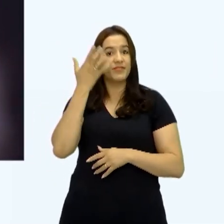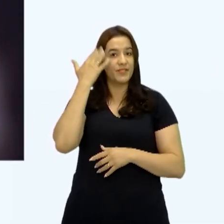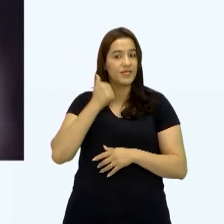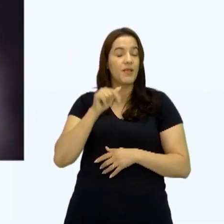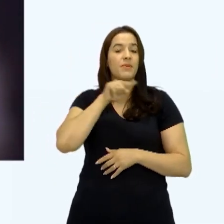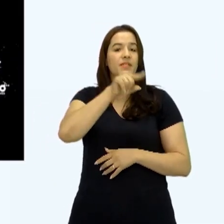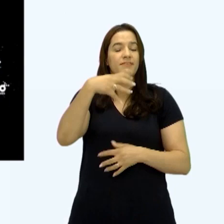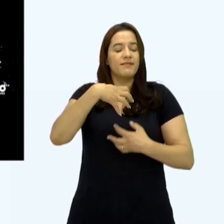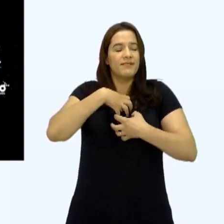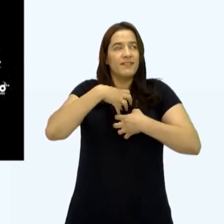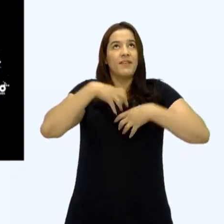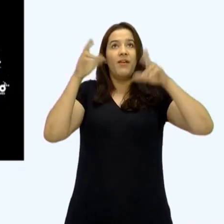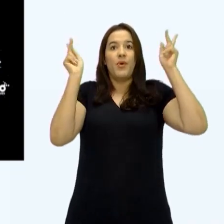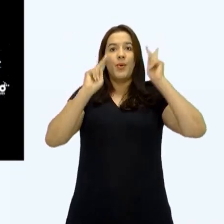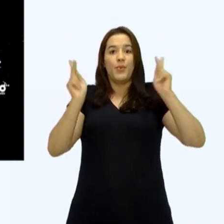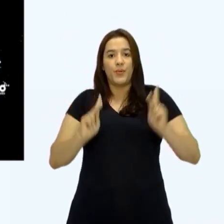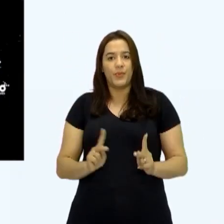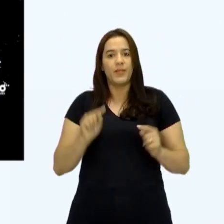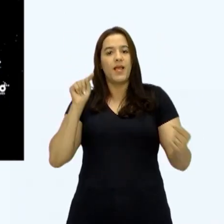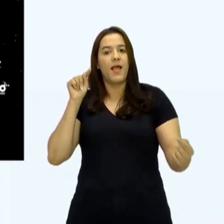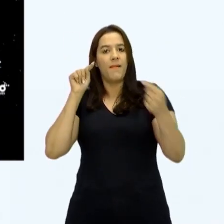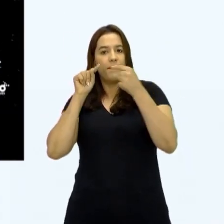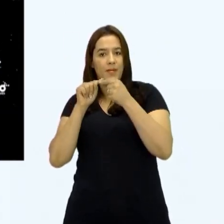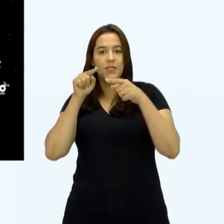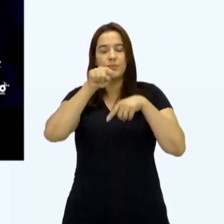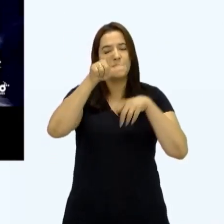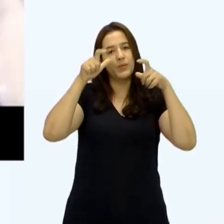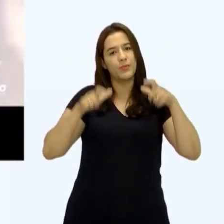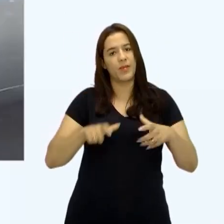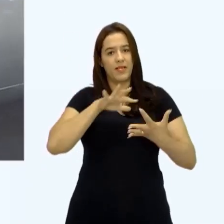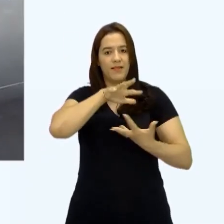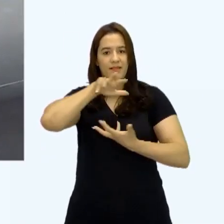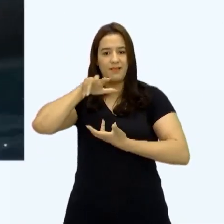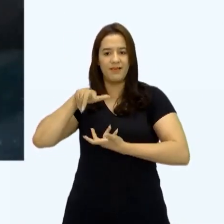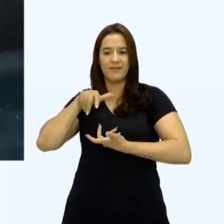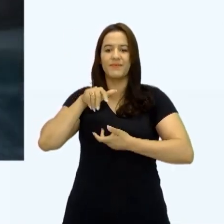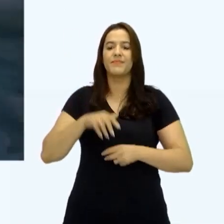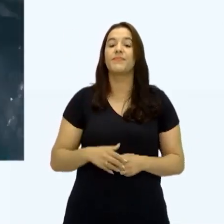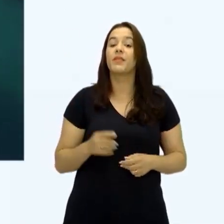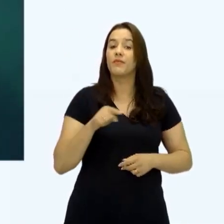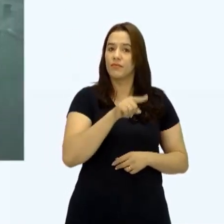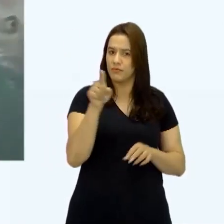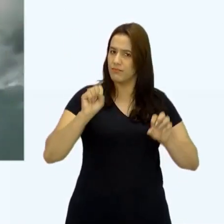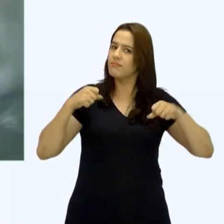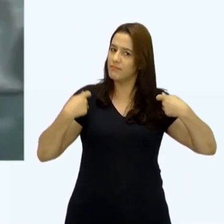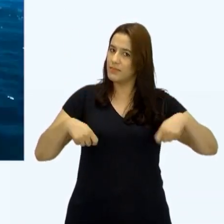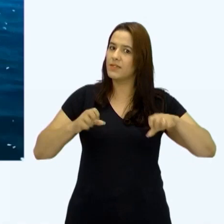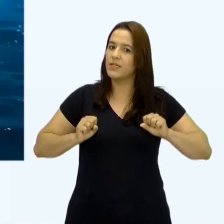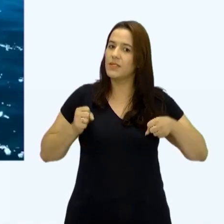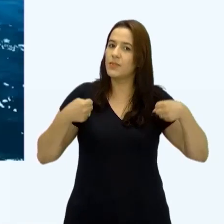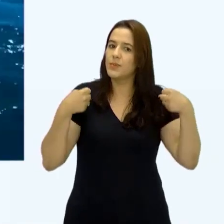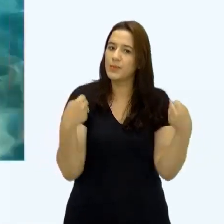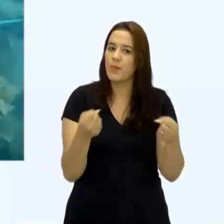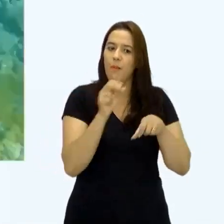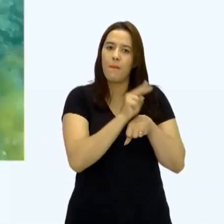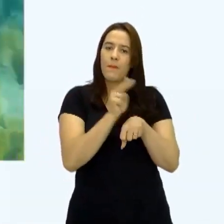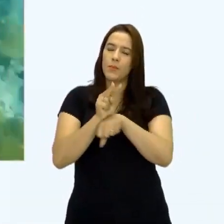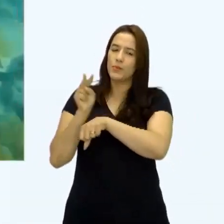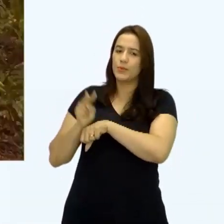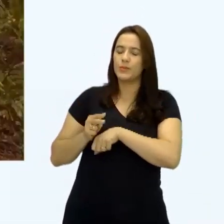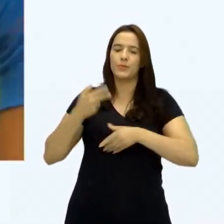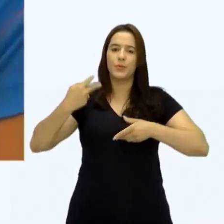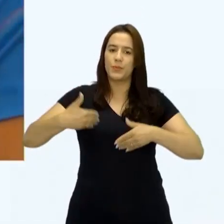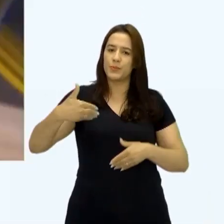essa sensação de paz tem muito a ver com o seu lugar no planeta. O esforço é grande para manter as áreas protegidas